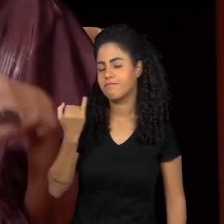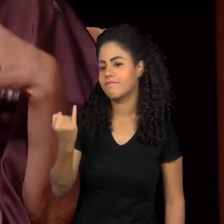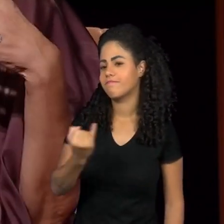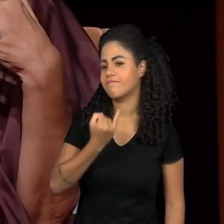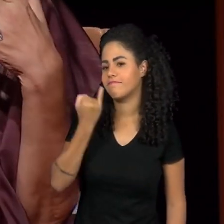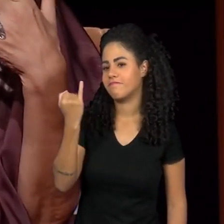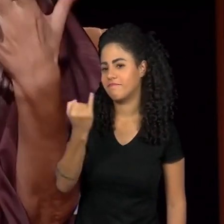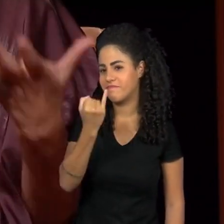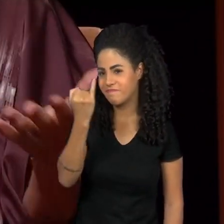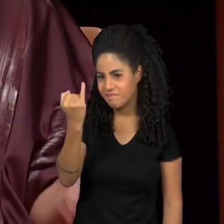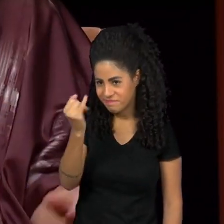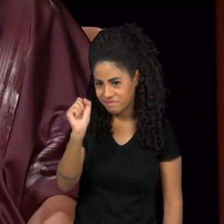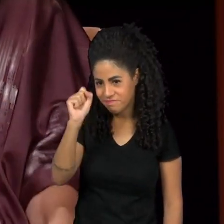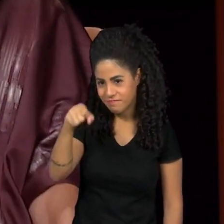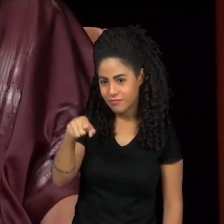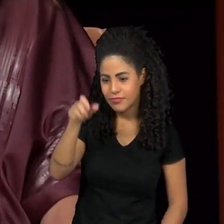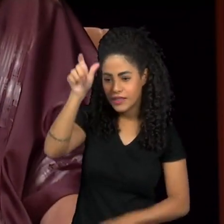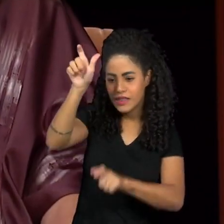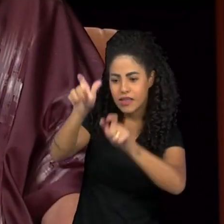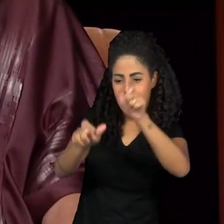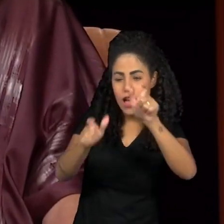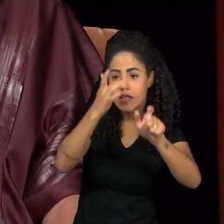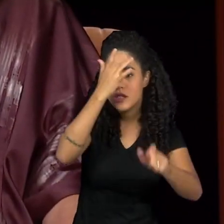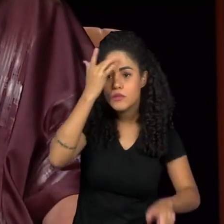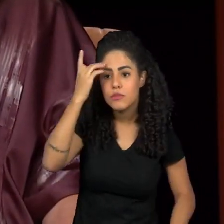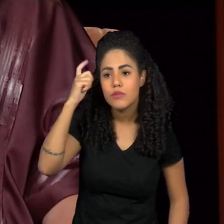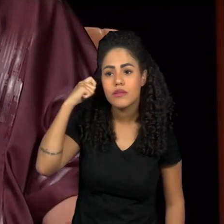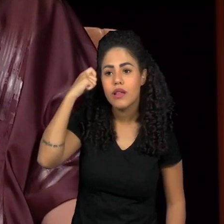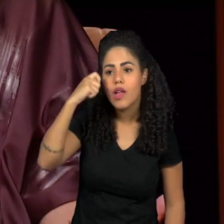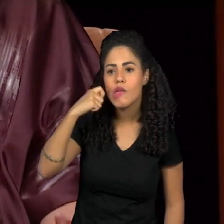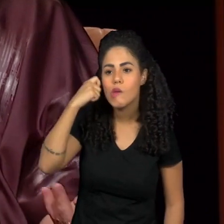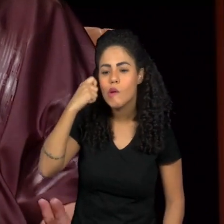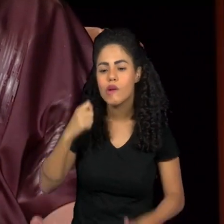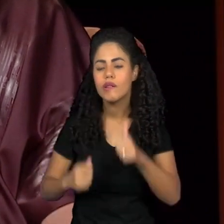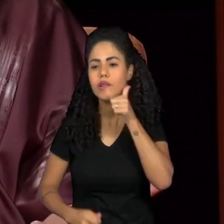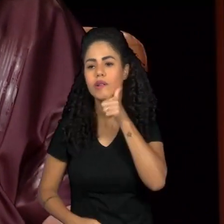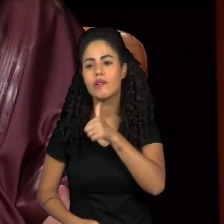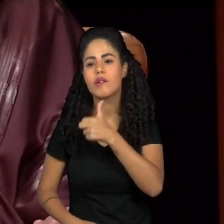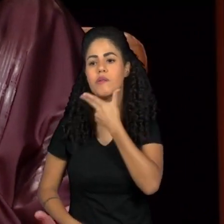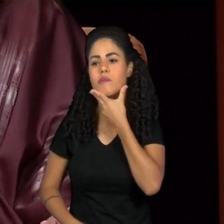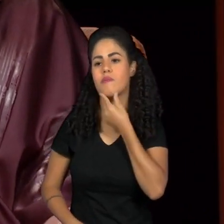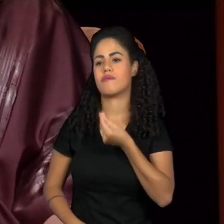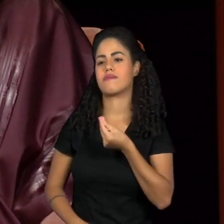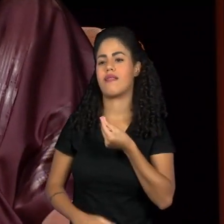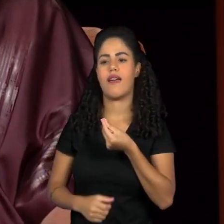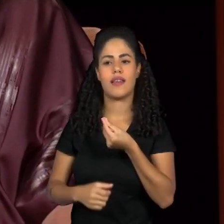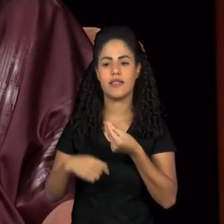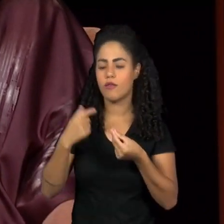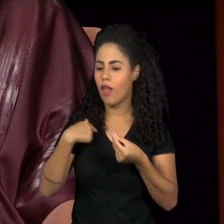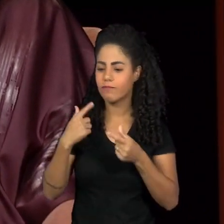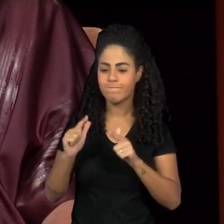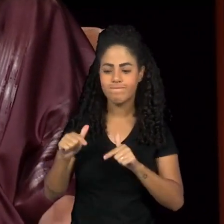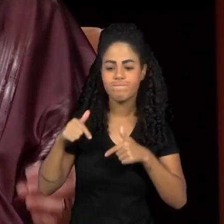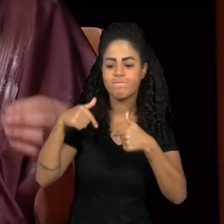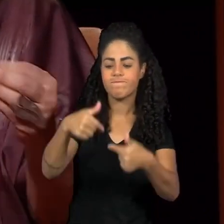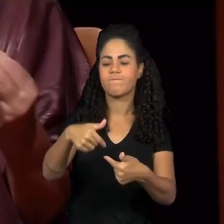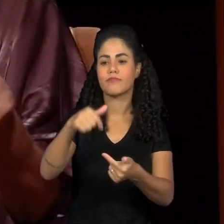importante, mas os atores, né? Porque eles dão o sangue, a carne